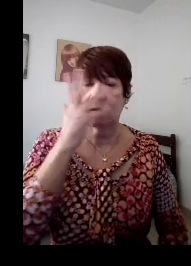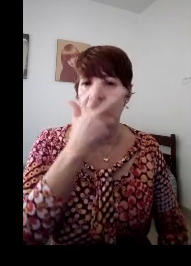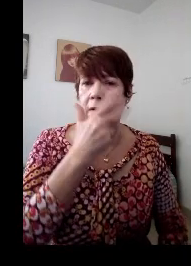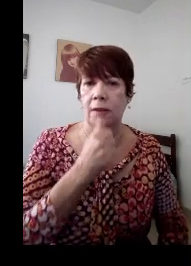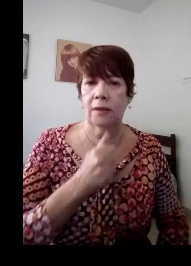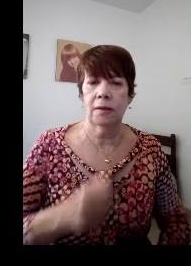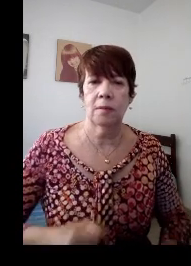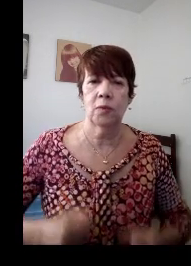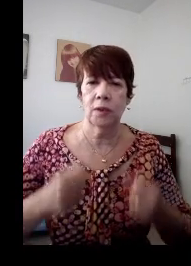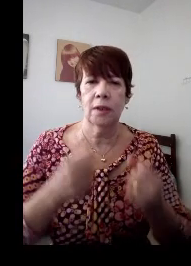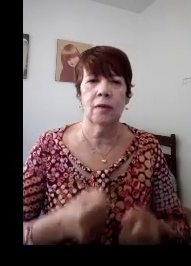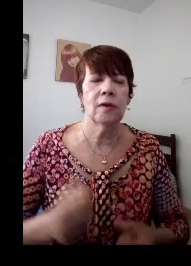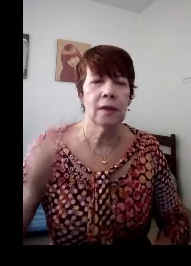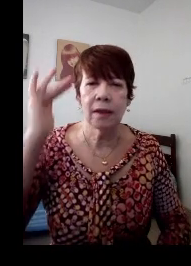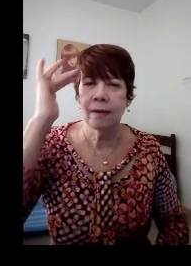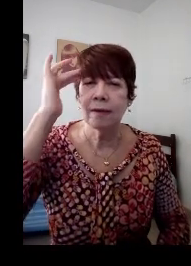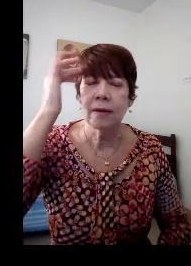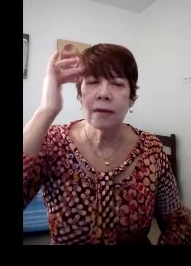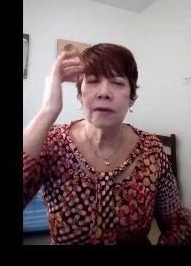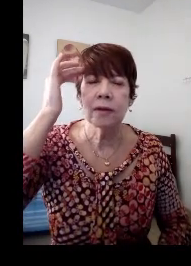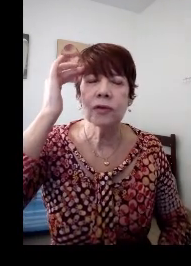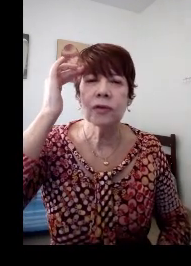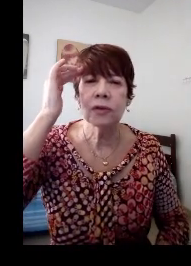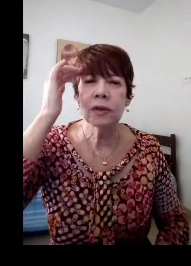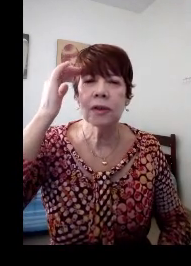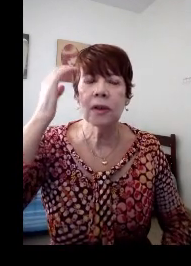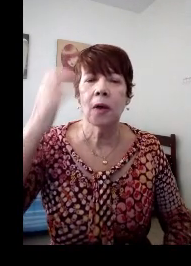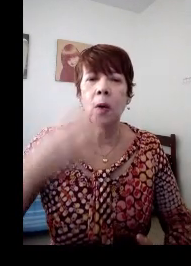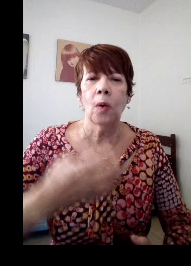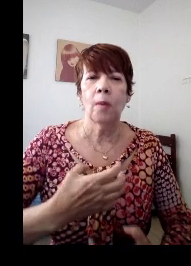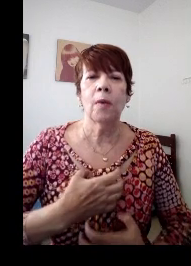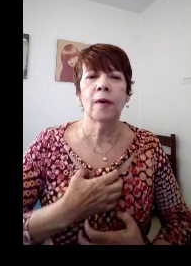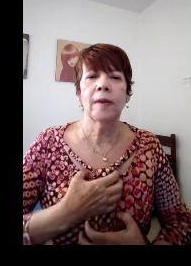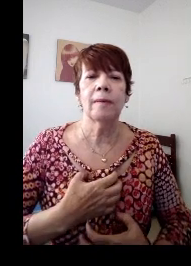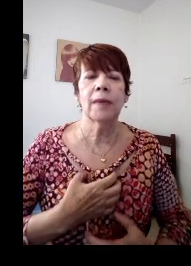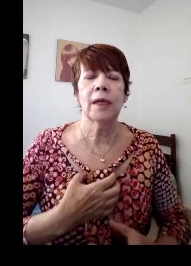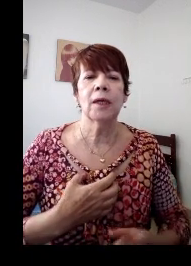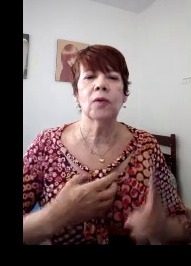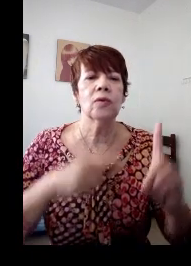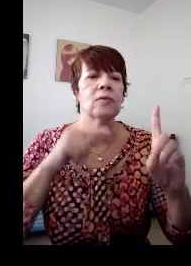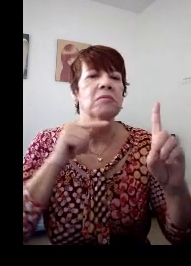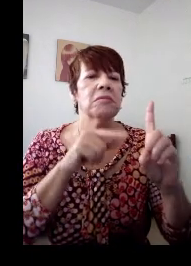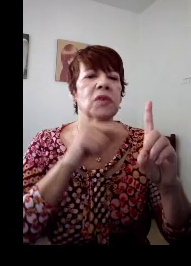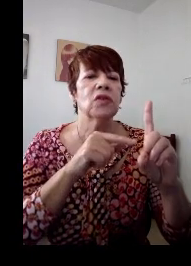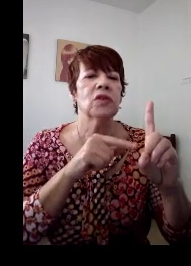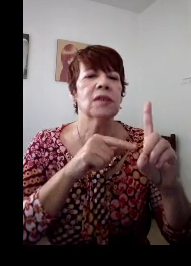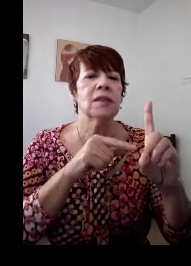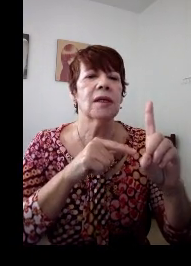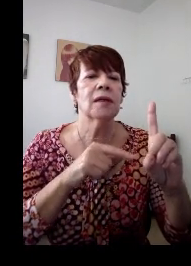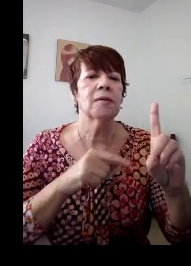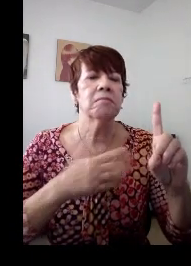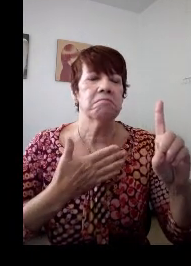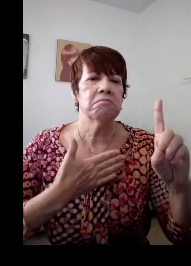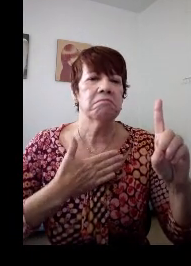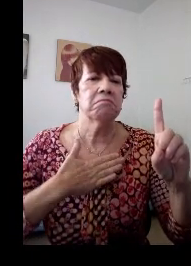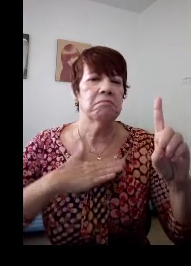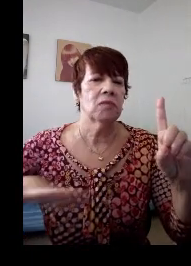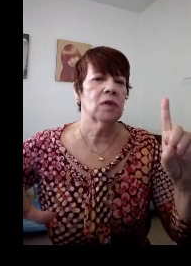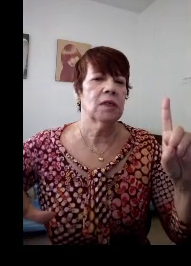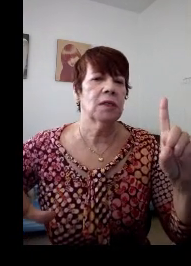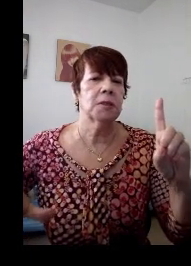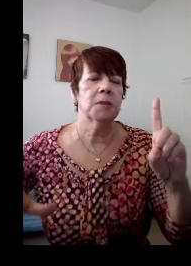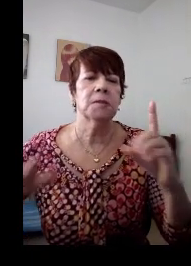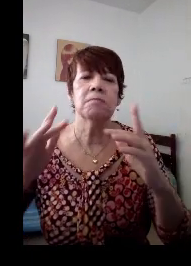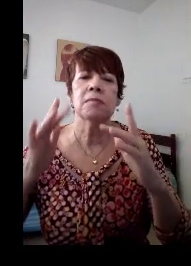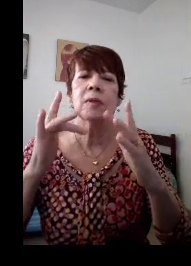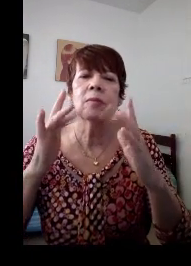Não poderia querê-la, ela não entendia, ela não compreendia como que ela, uma mulher